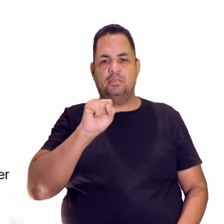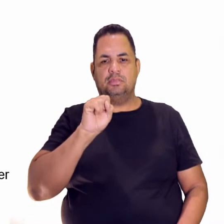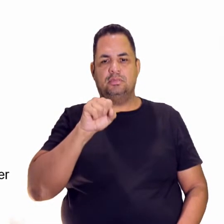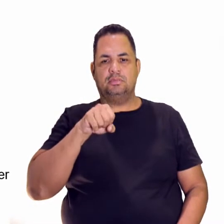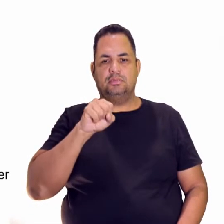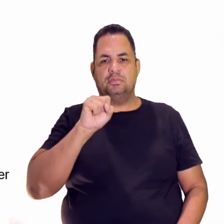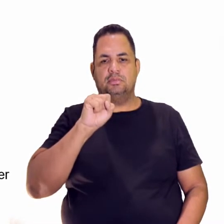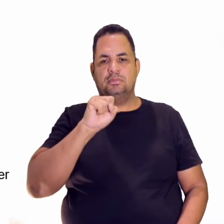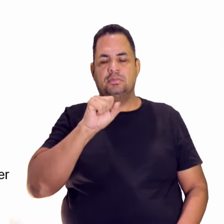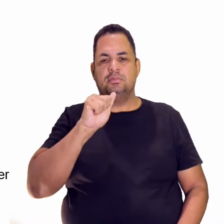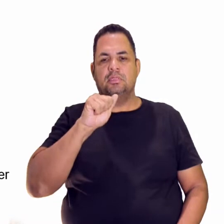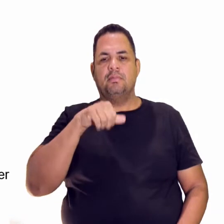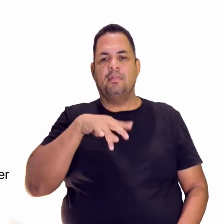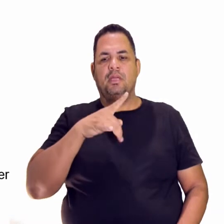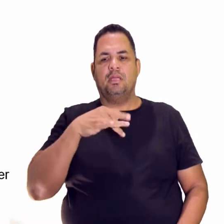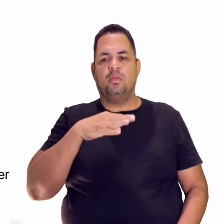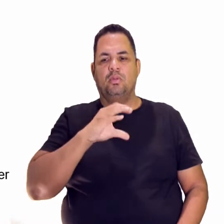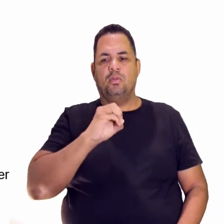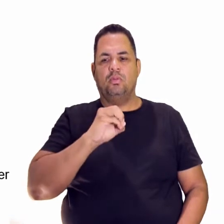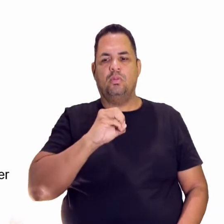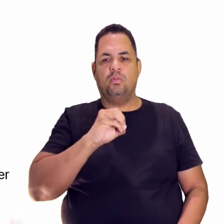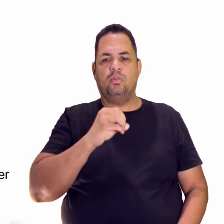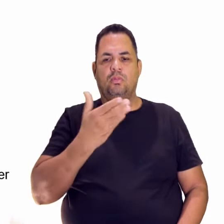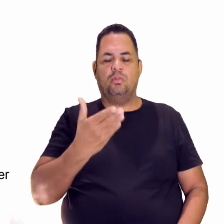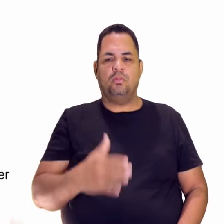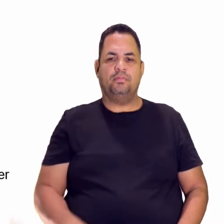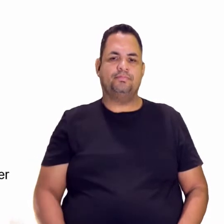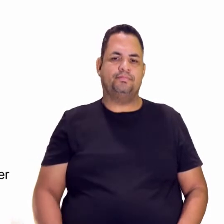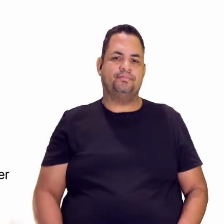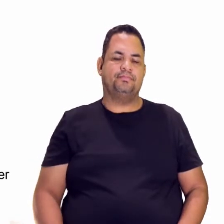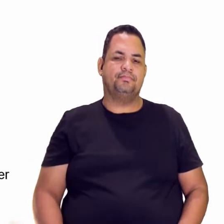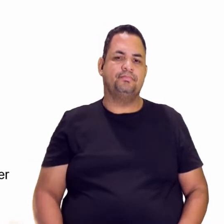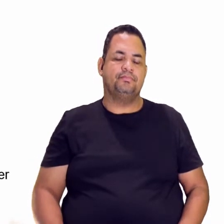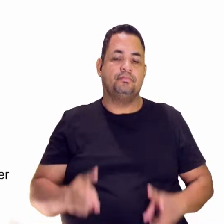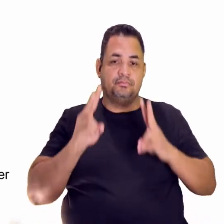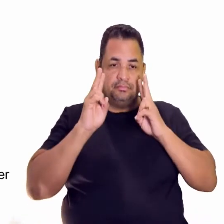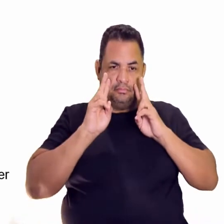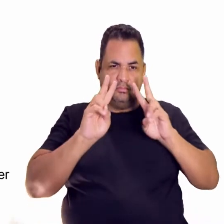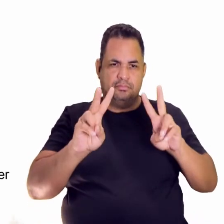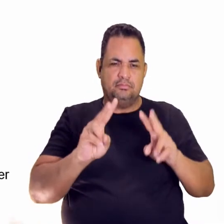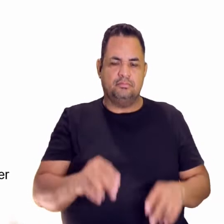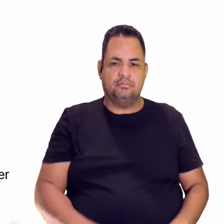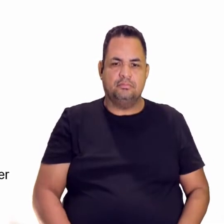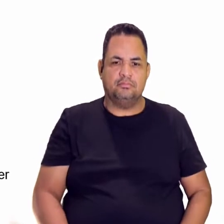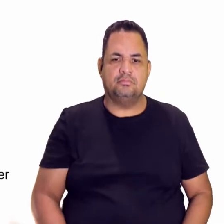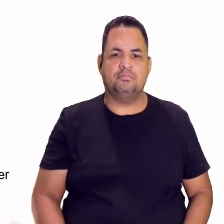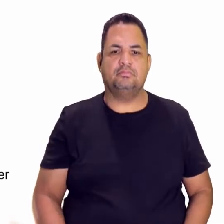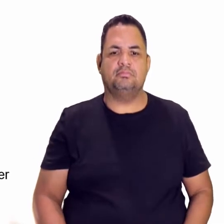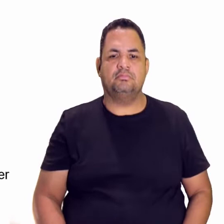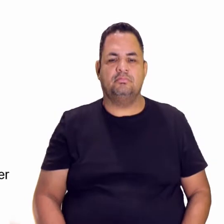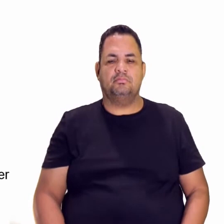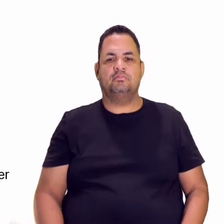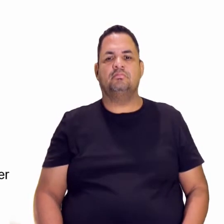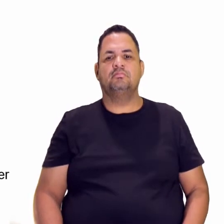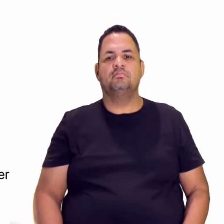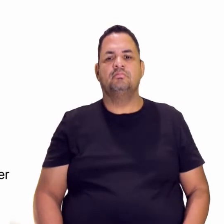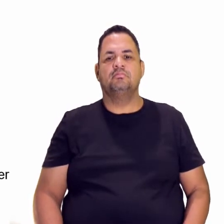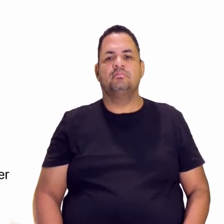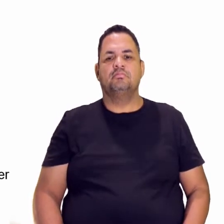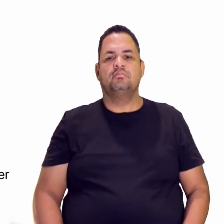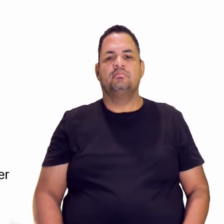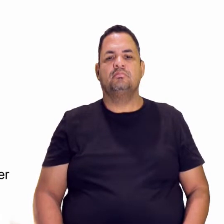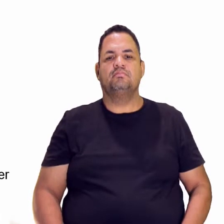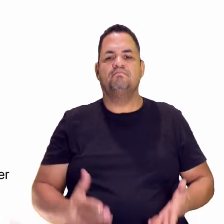Aqui. Então aqui, ó, essa outra visão, né? E aqui é abstrato, né? É